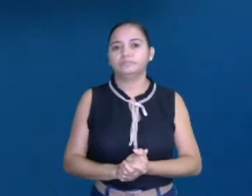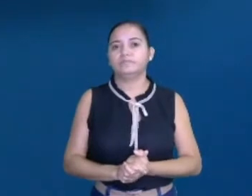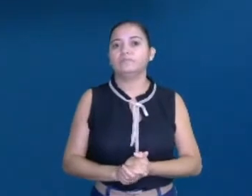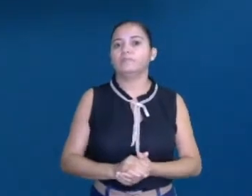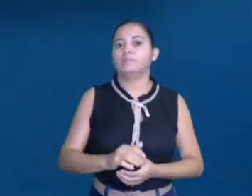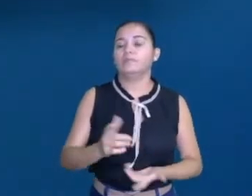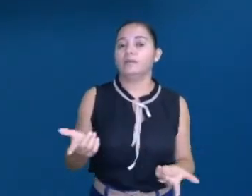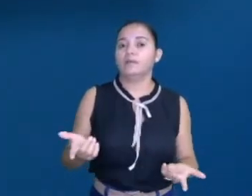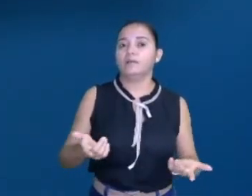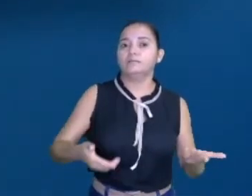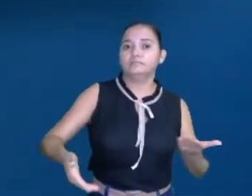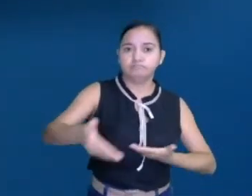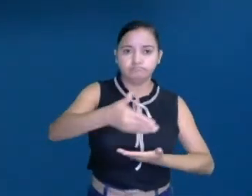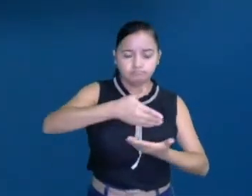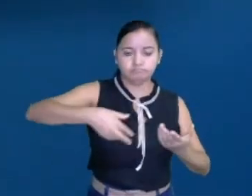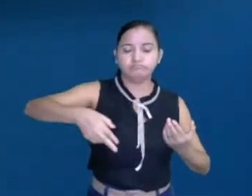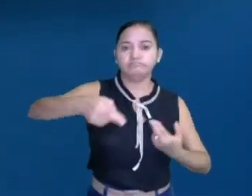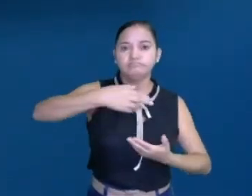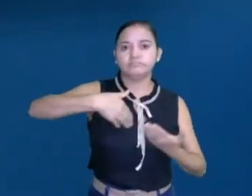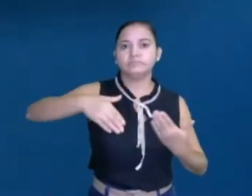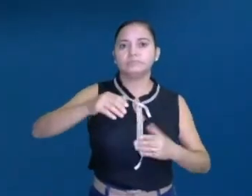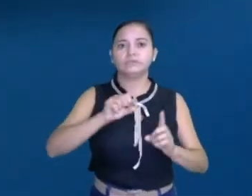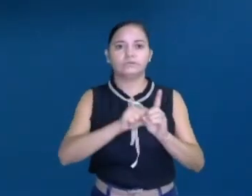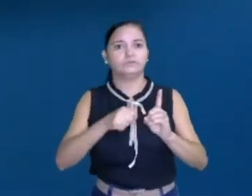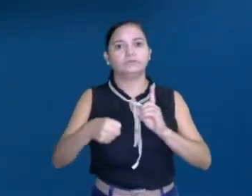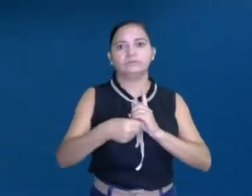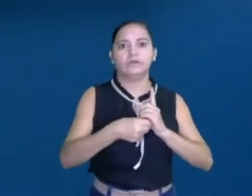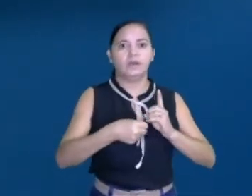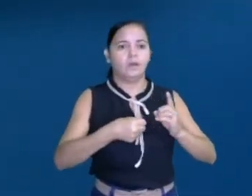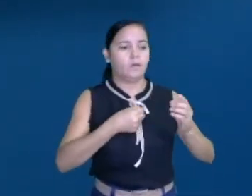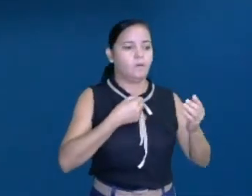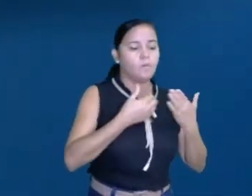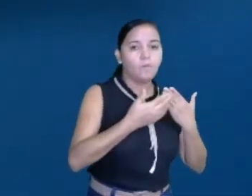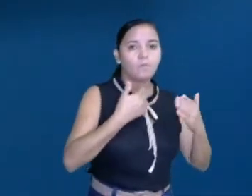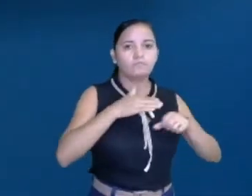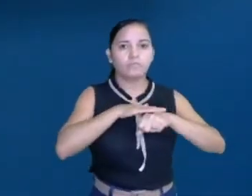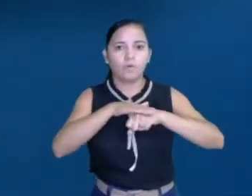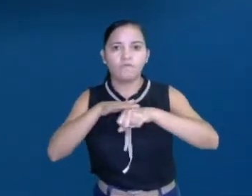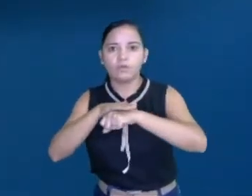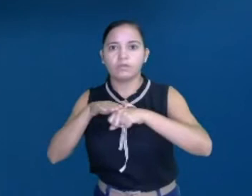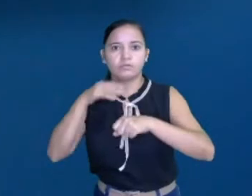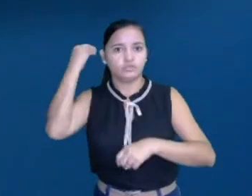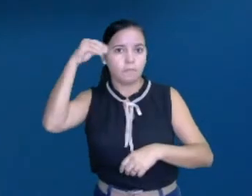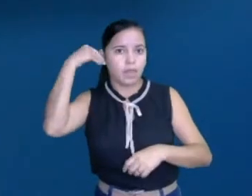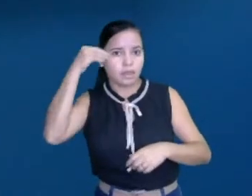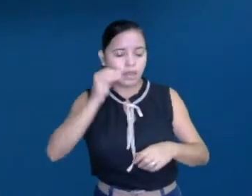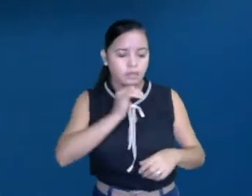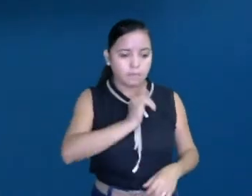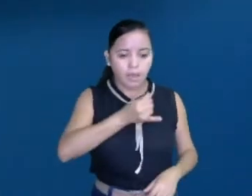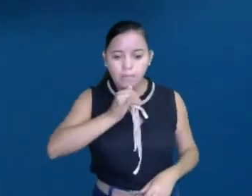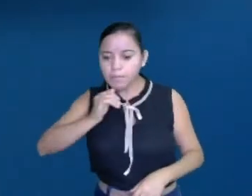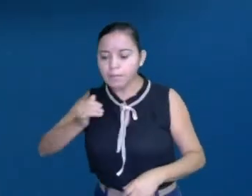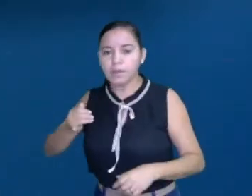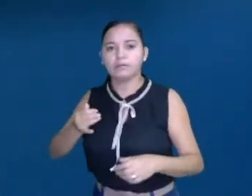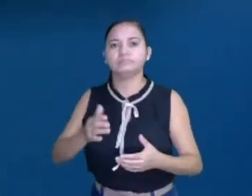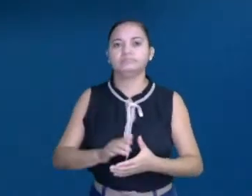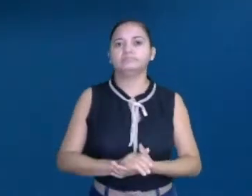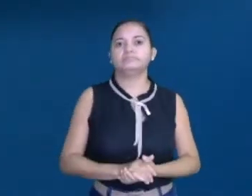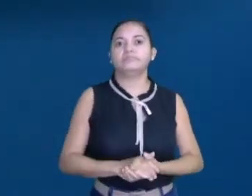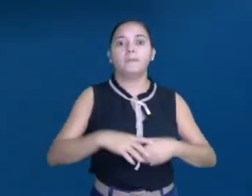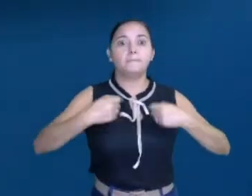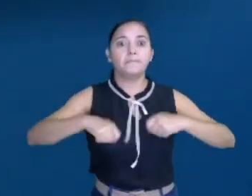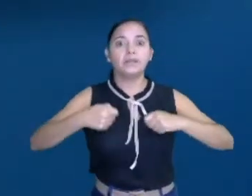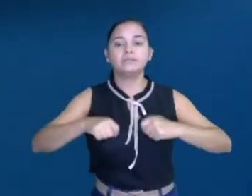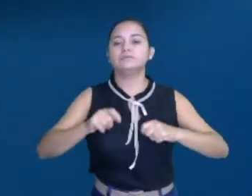interação social, essas pessoas precisam conviver, conversar, trocar experiências, que seria interação social, precisa de